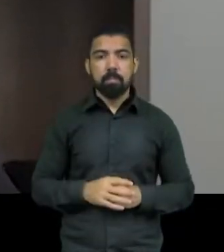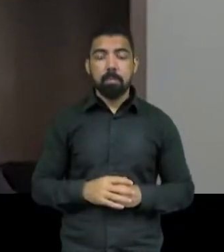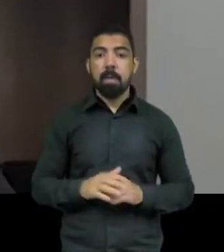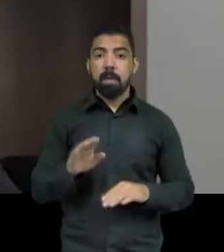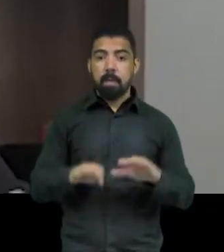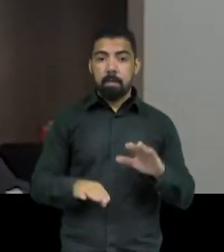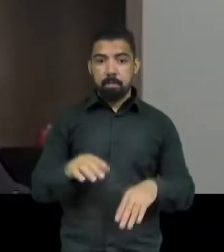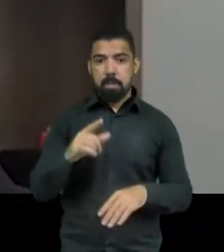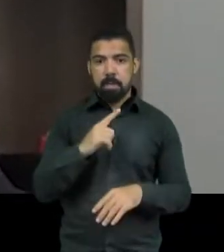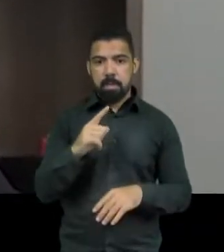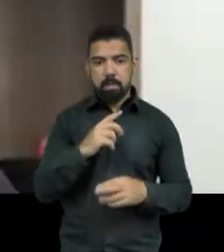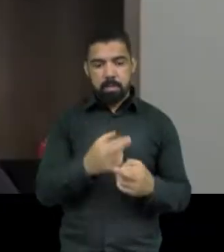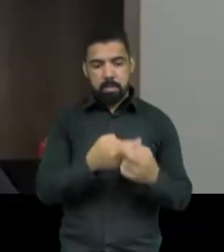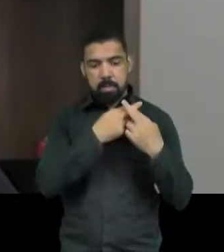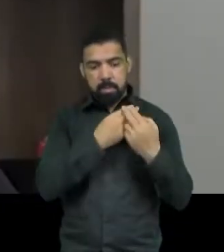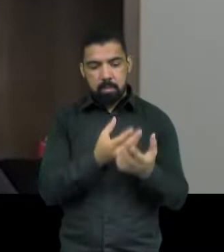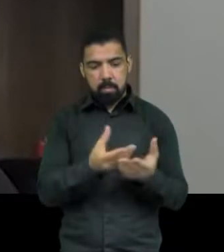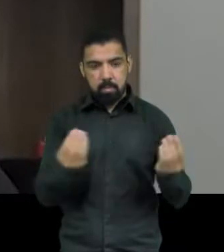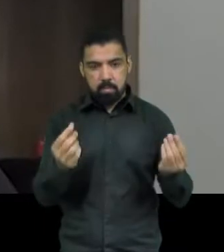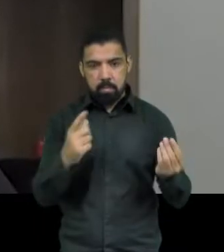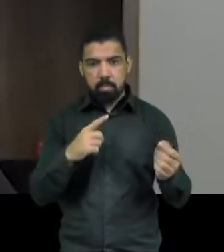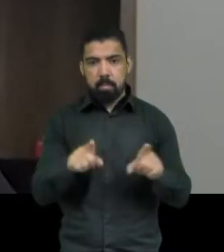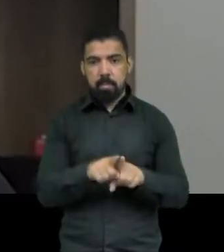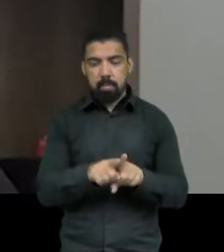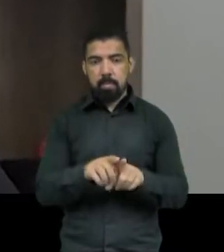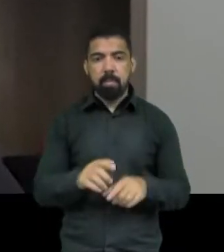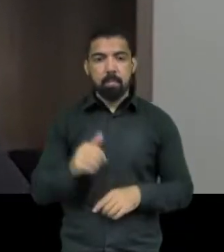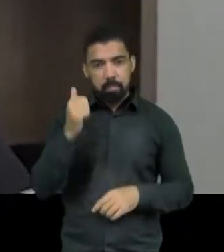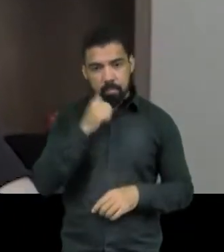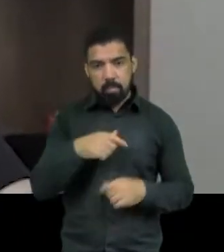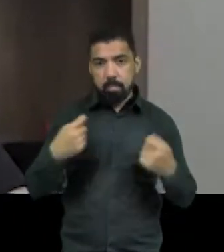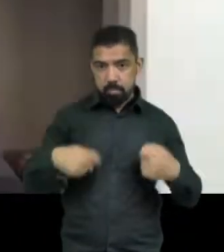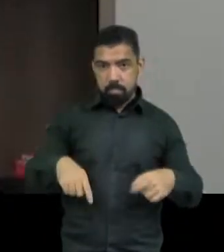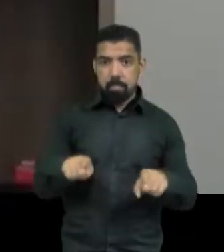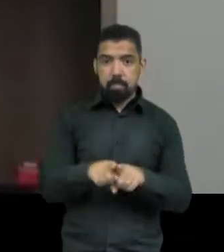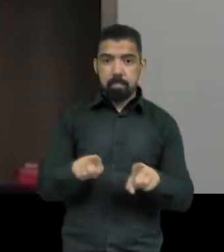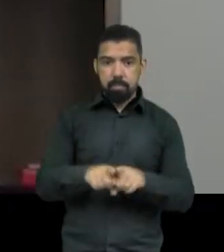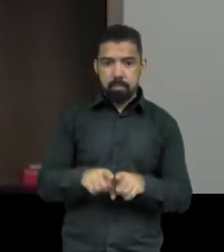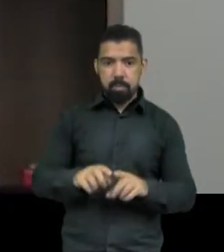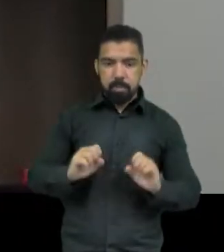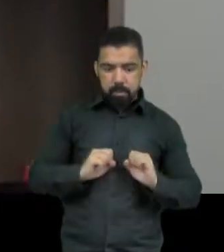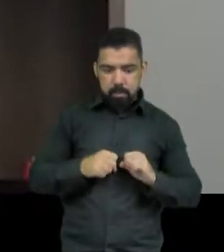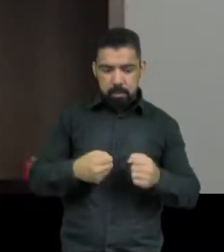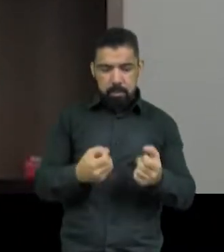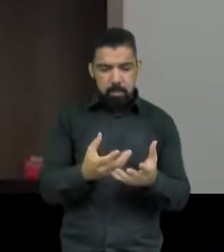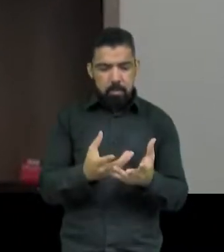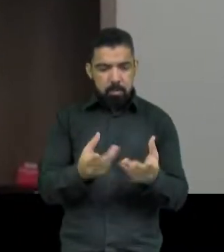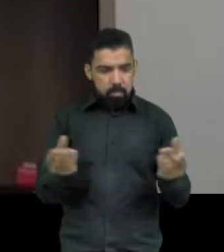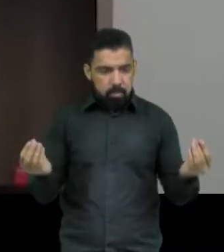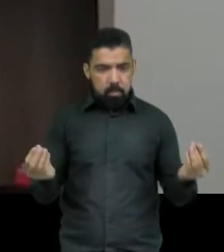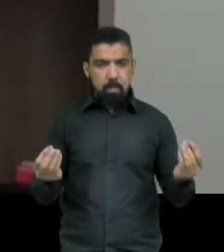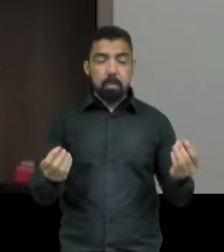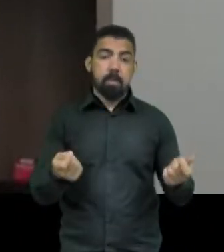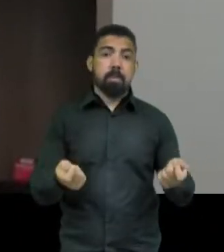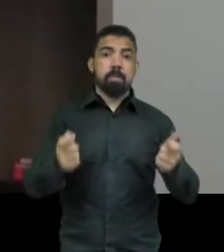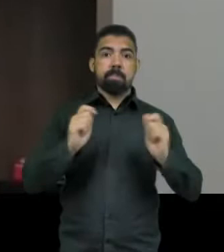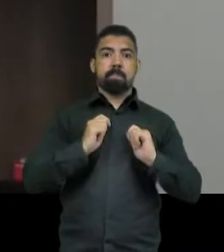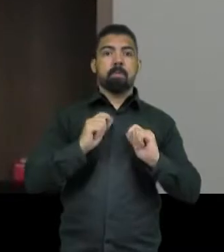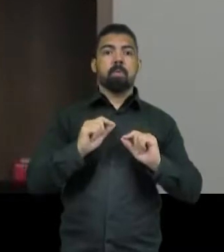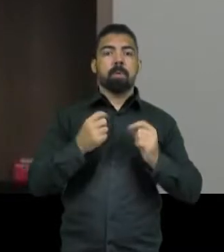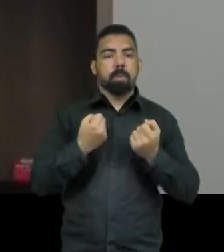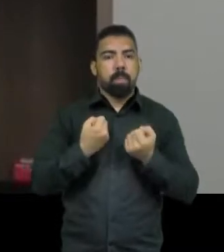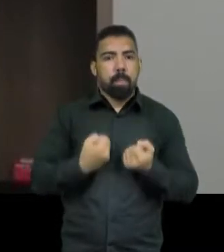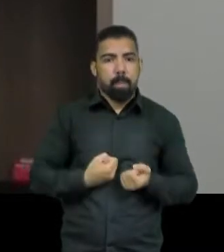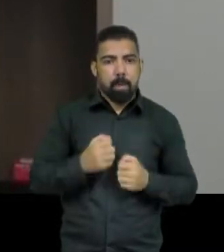de tarefas domésticas. A mulher precisa dar conta de tudo. Isto ocasiona nela um peso muito grande.